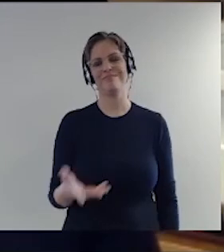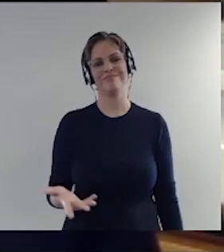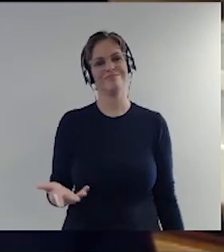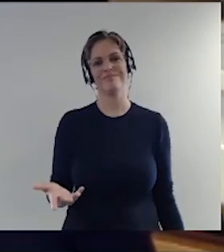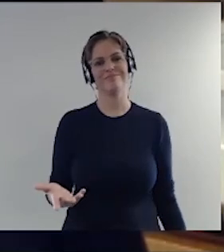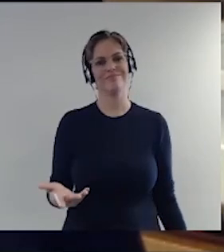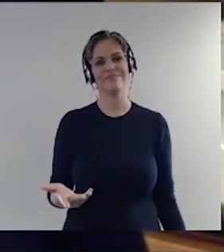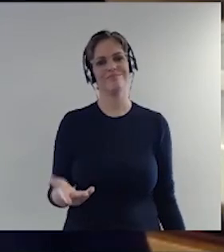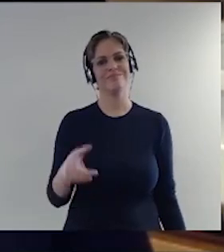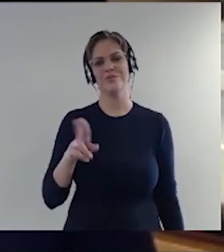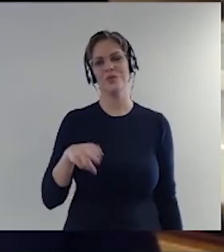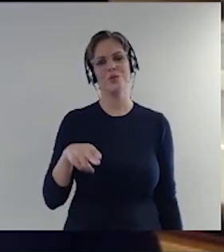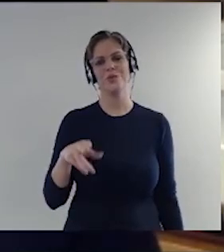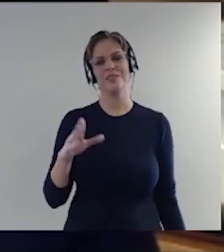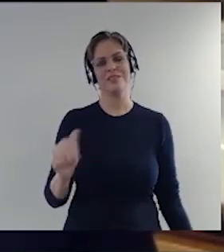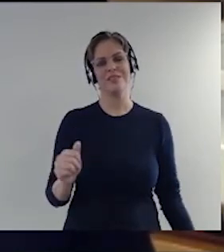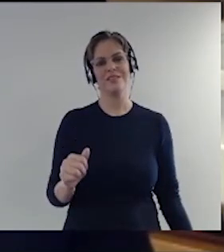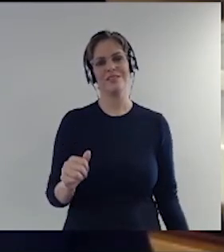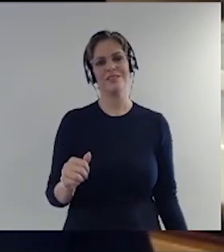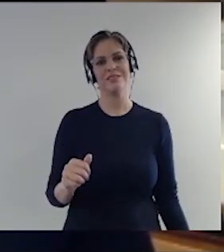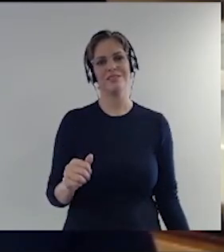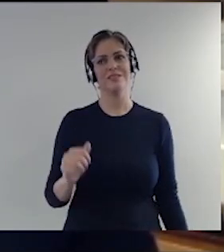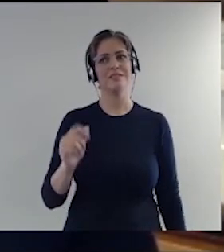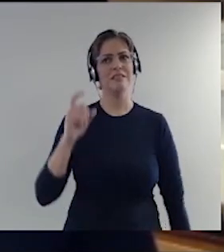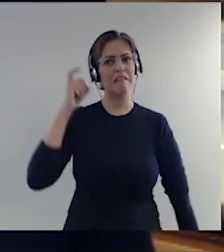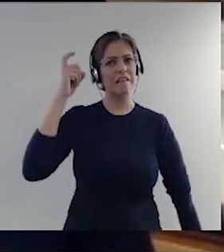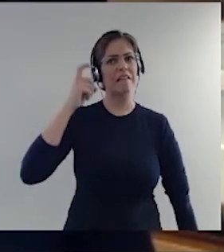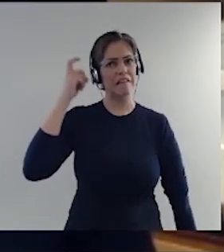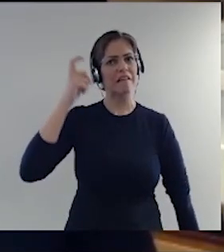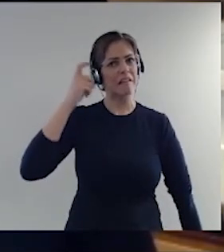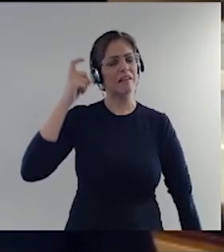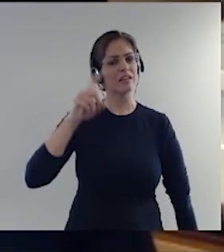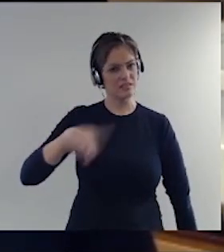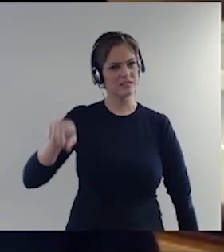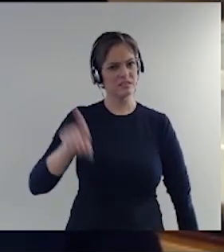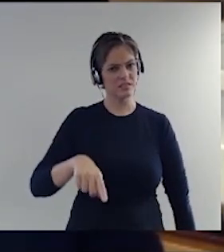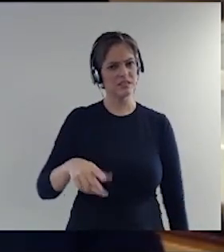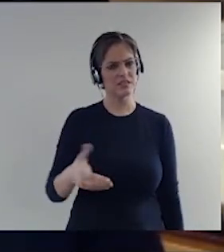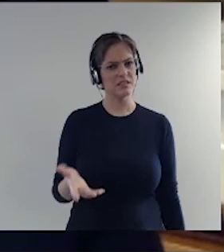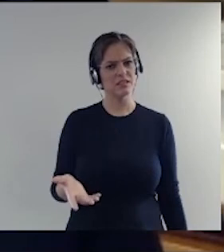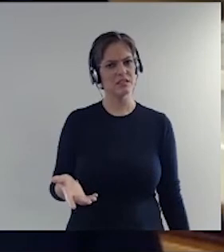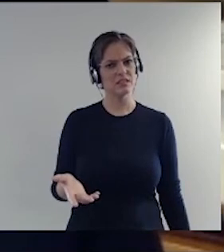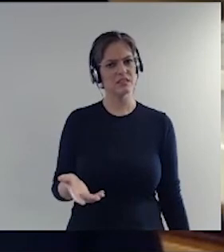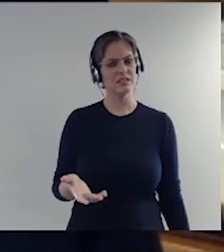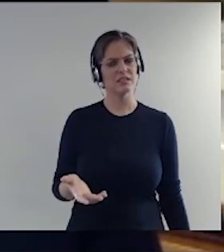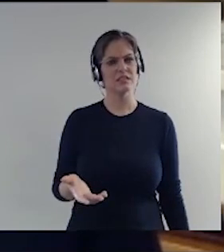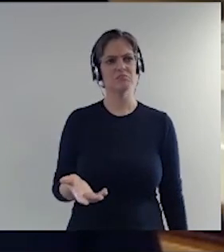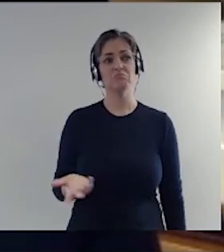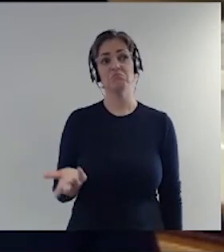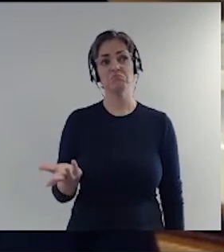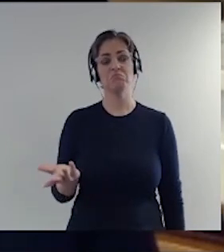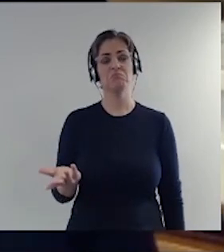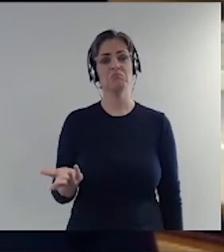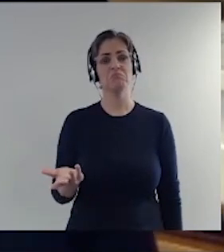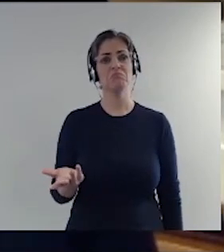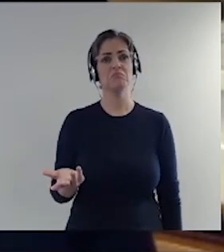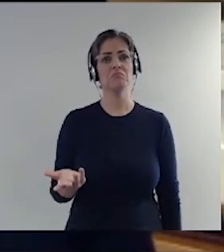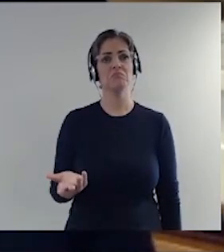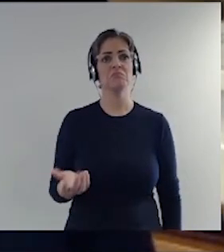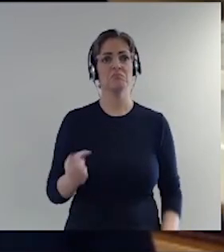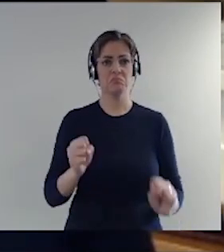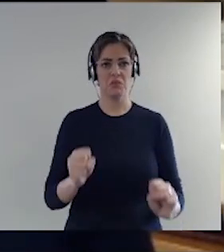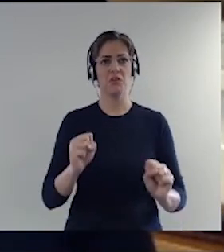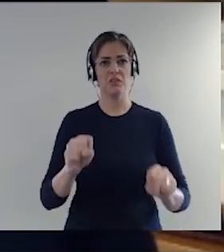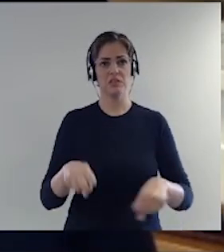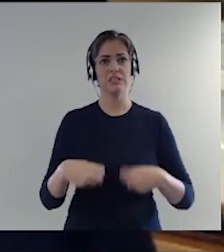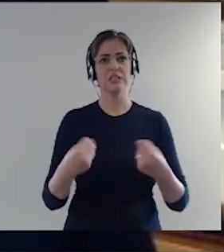nós nos ocupemos pela revogação de qualquer uma dessas leis, por mais que nos esforcemos